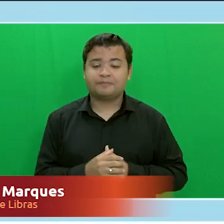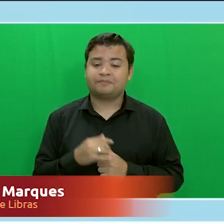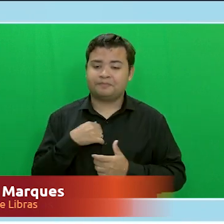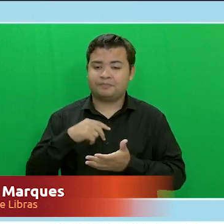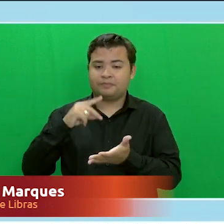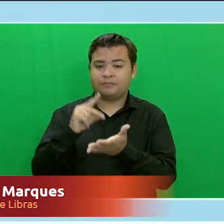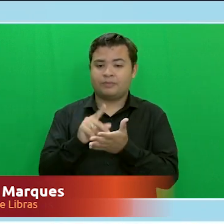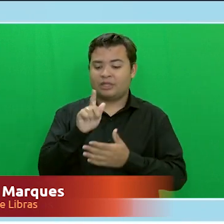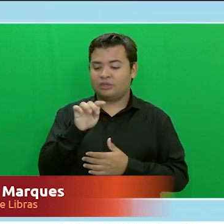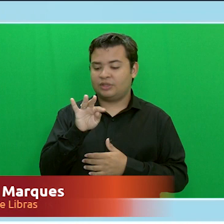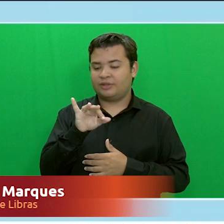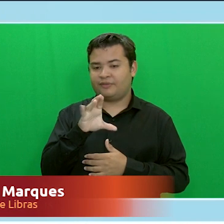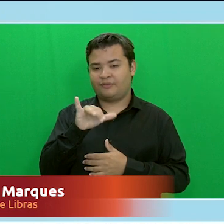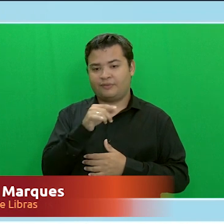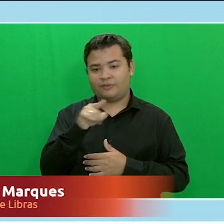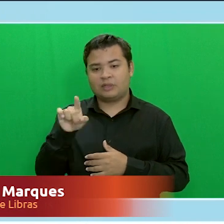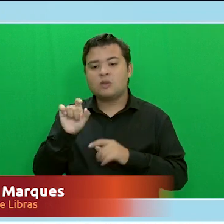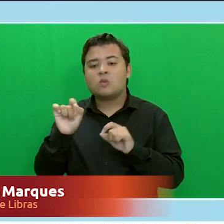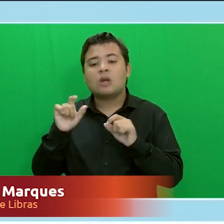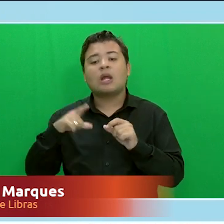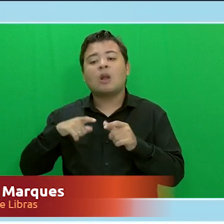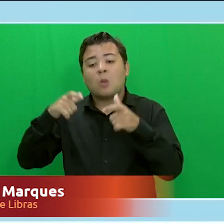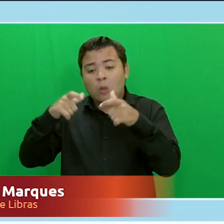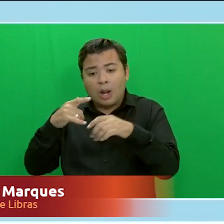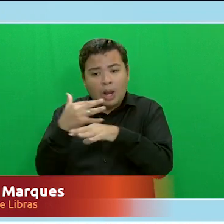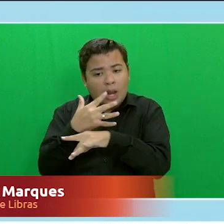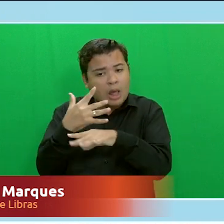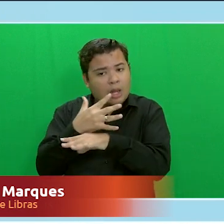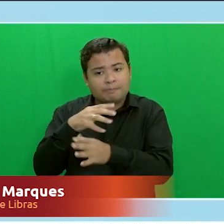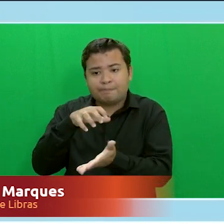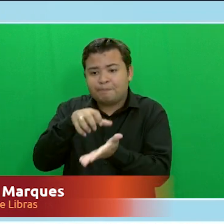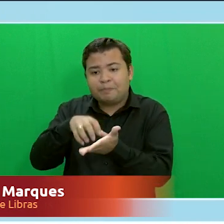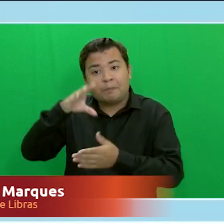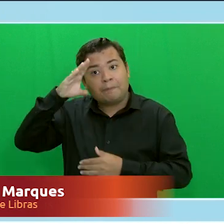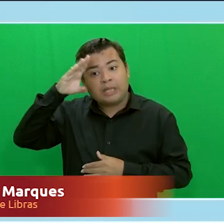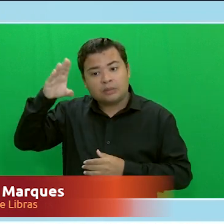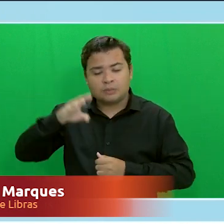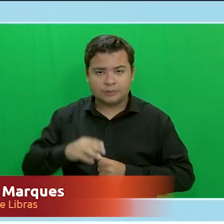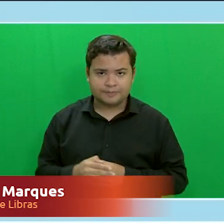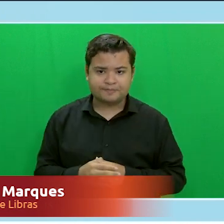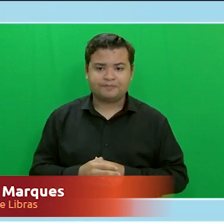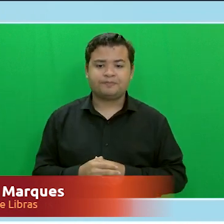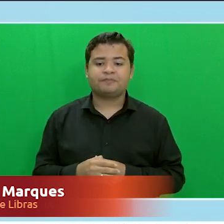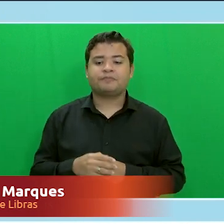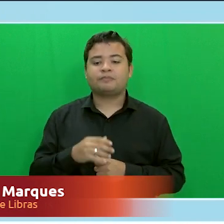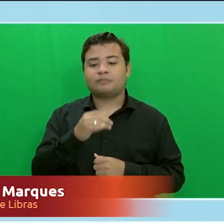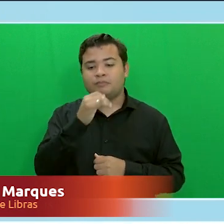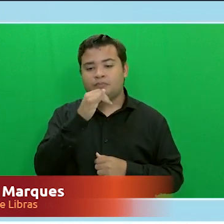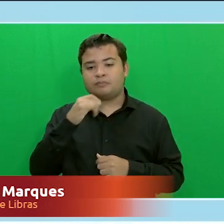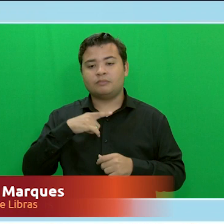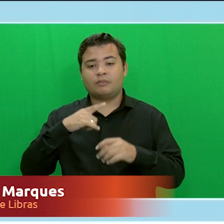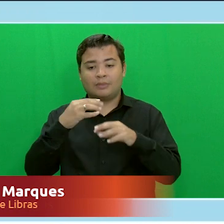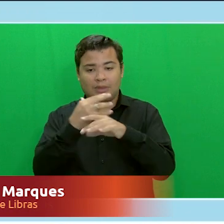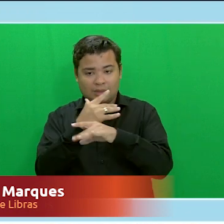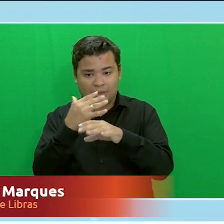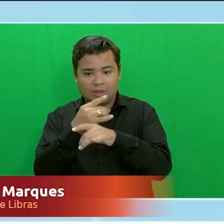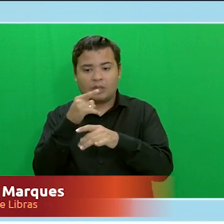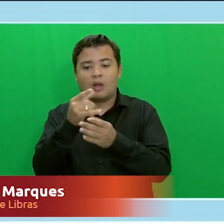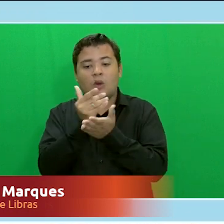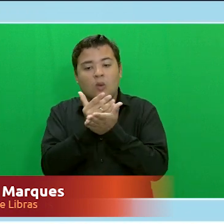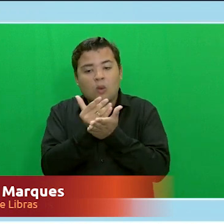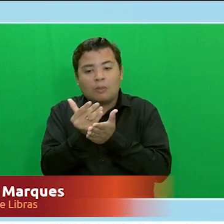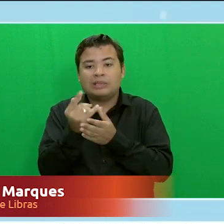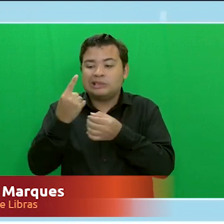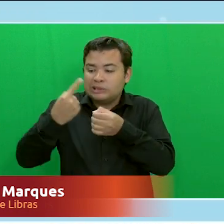na verdade, a gentrificação tem muito nos centros, né? Então, há nos